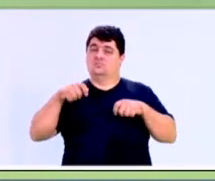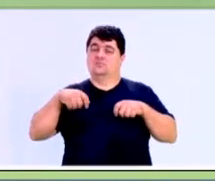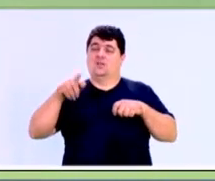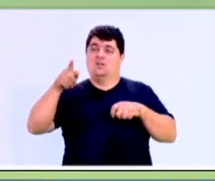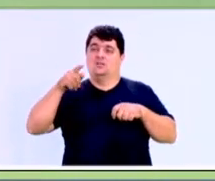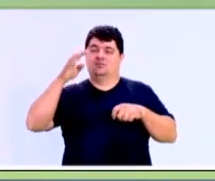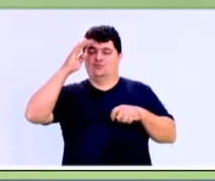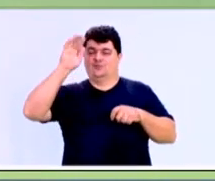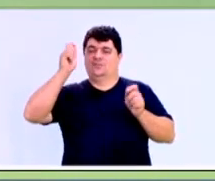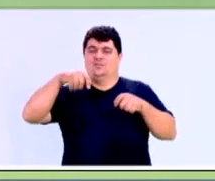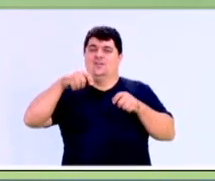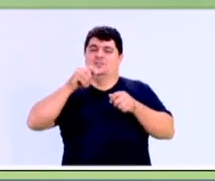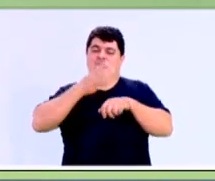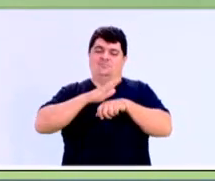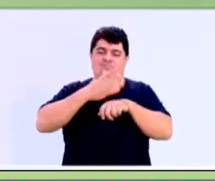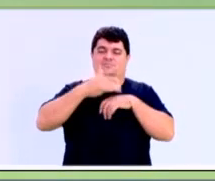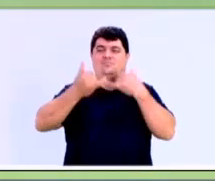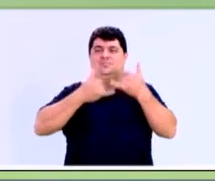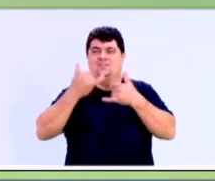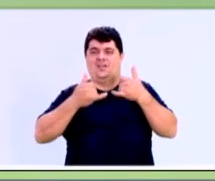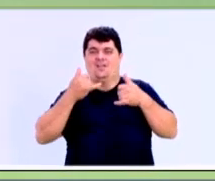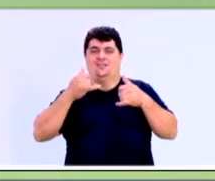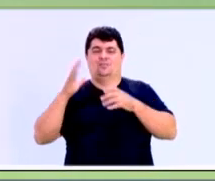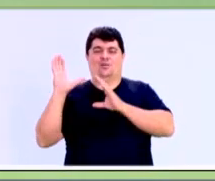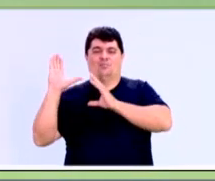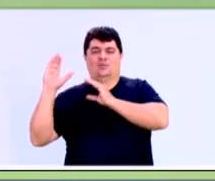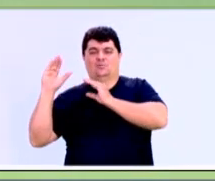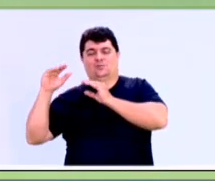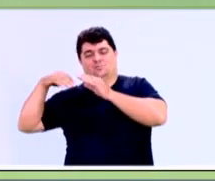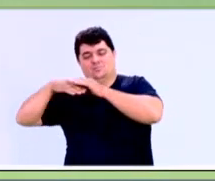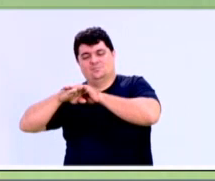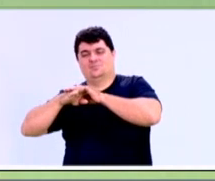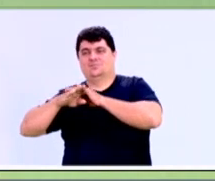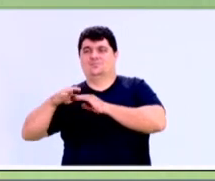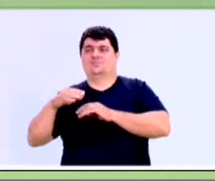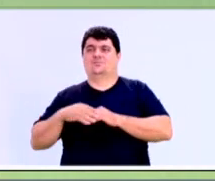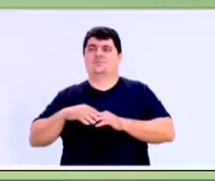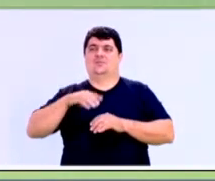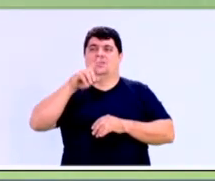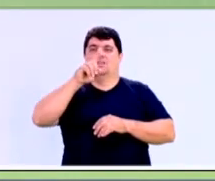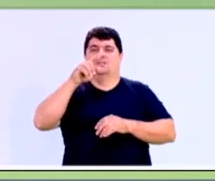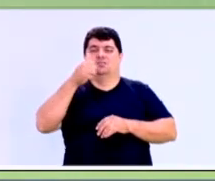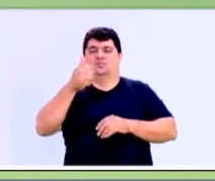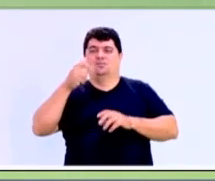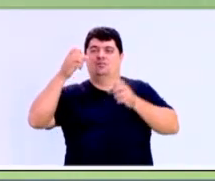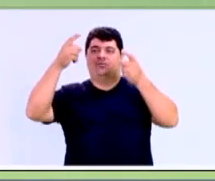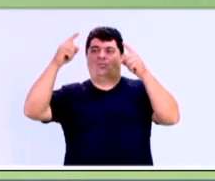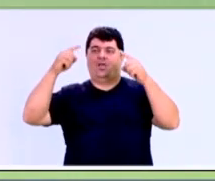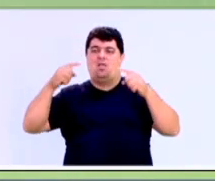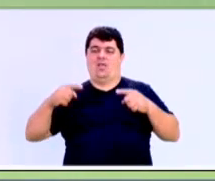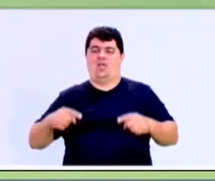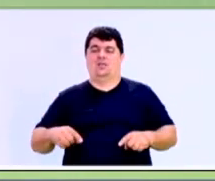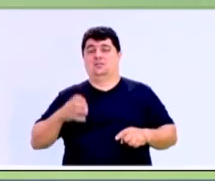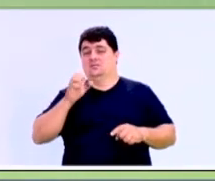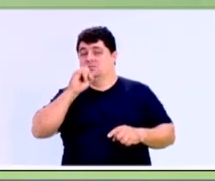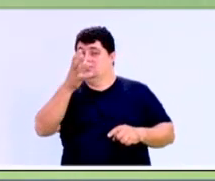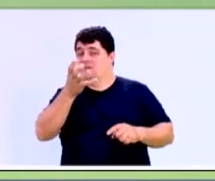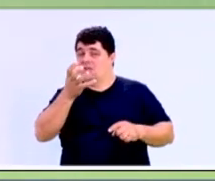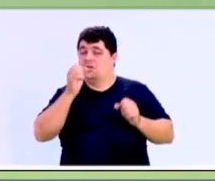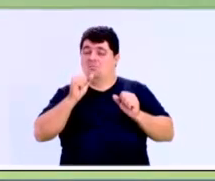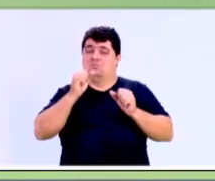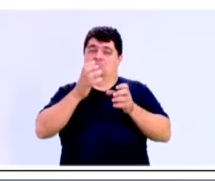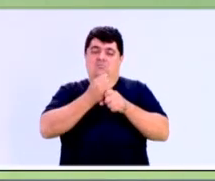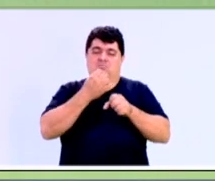com ela, colocar no travesseiro, correto? Então essa aqui é a fórmula do Z1, Z2 dele. E aqui está as informações. Quem quiser brincar de